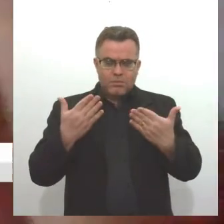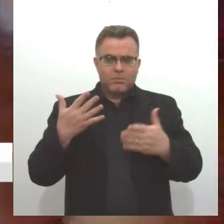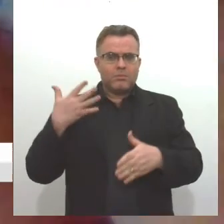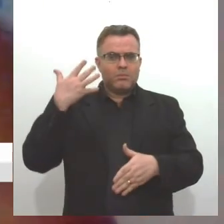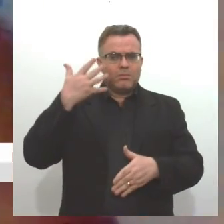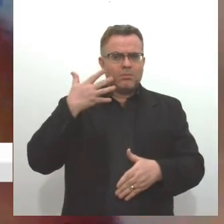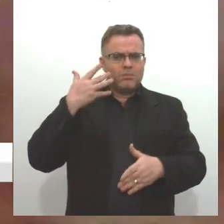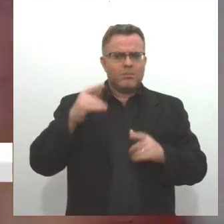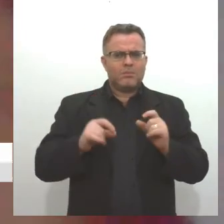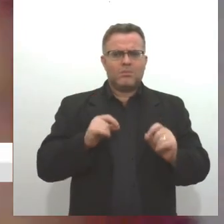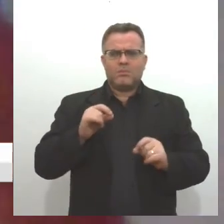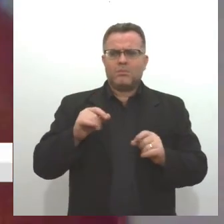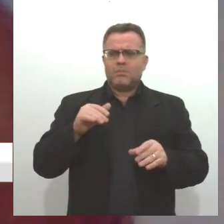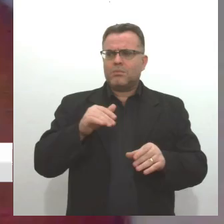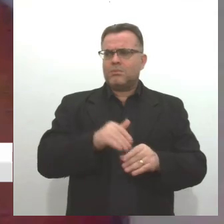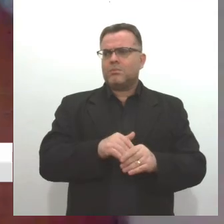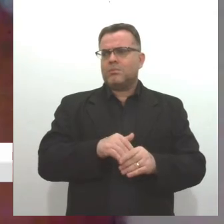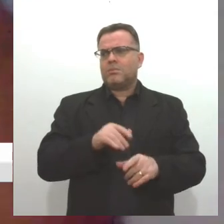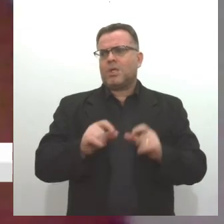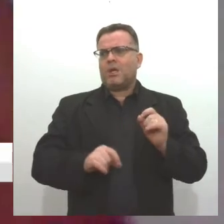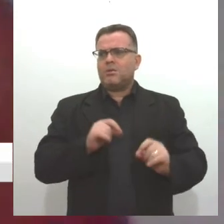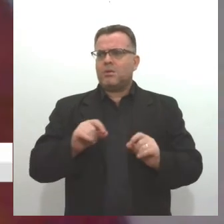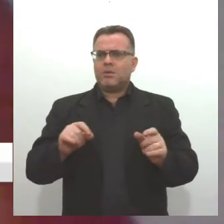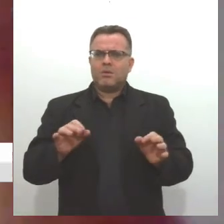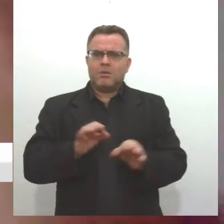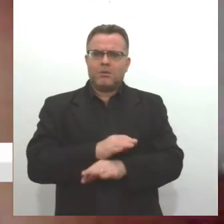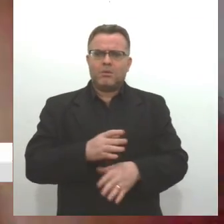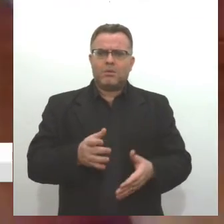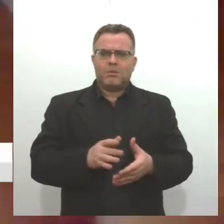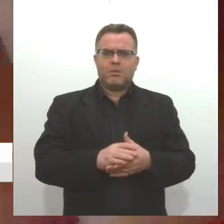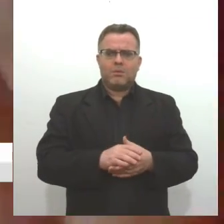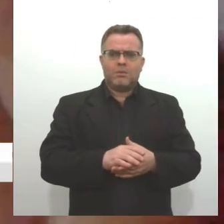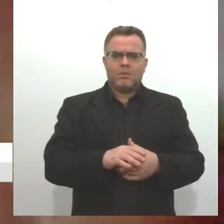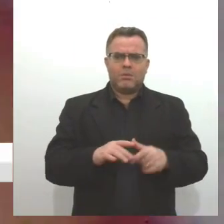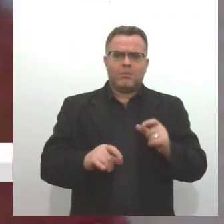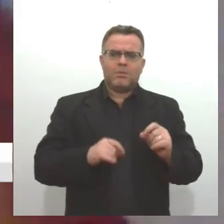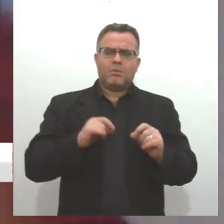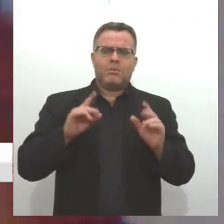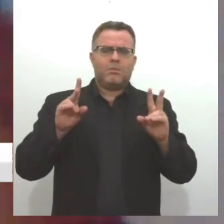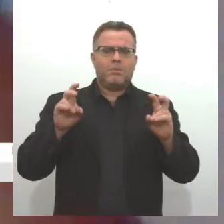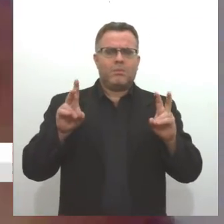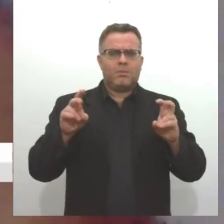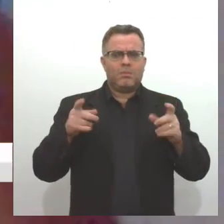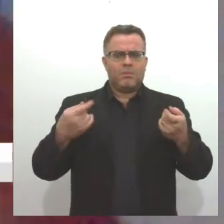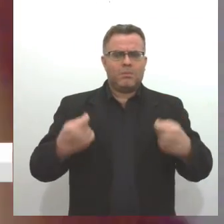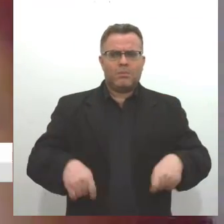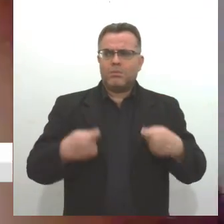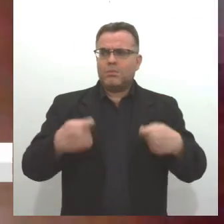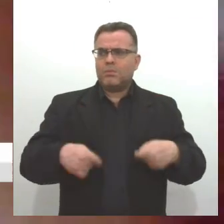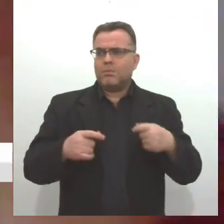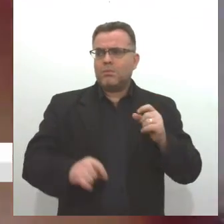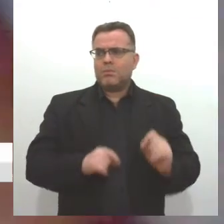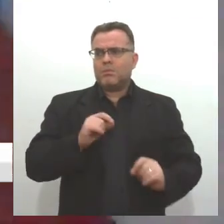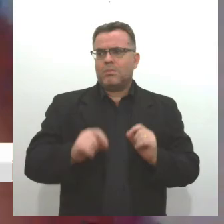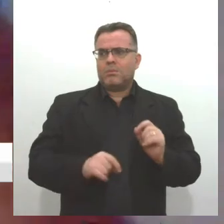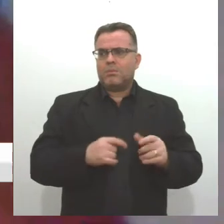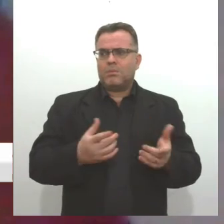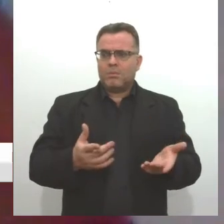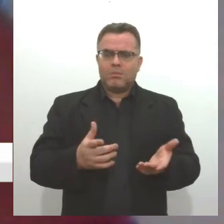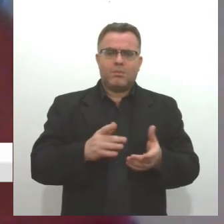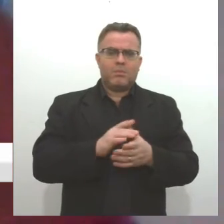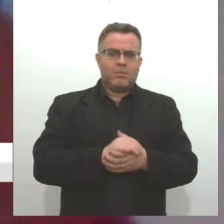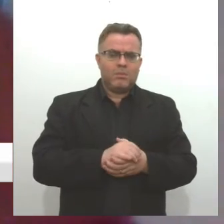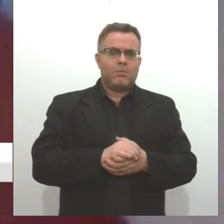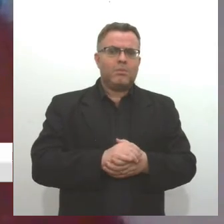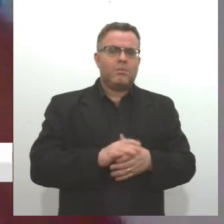as eleições que não via essa pauta como necessária, mas a gente tem bons outros exemplos, como